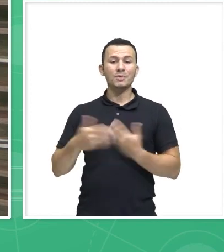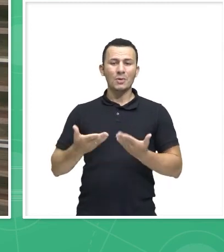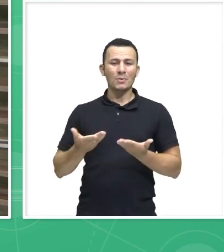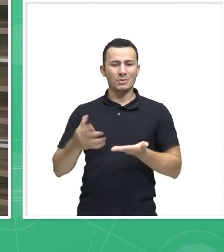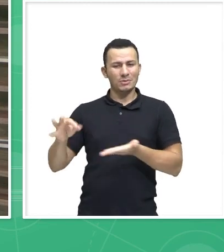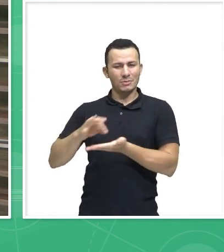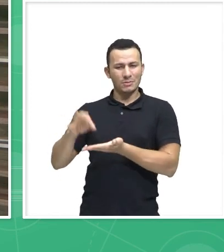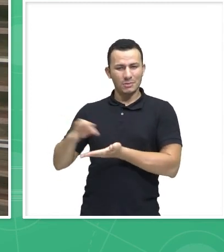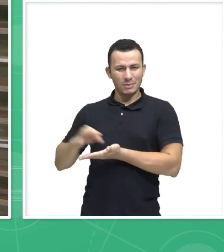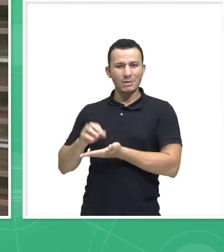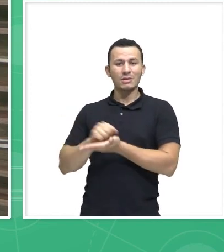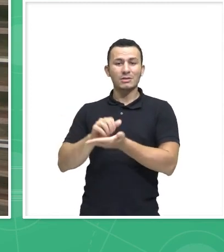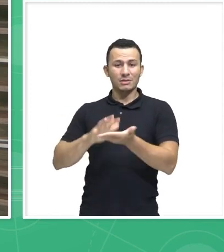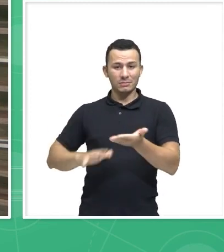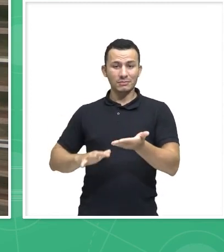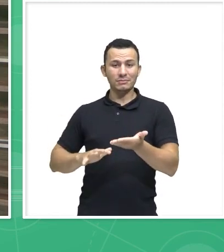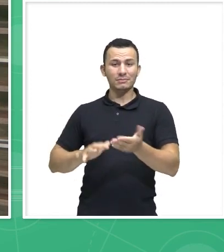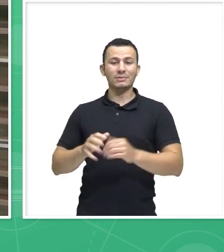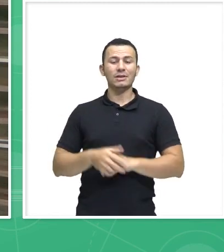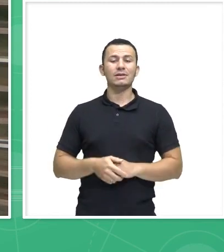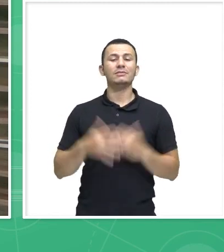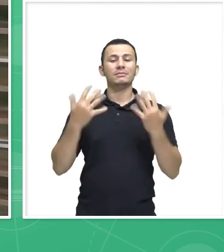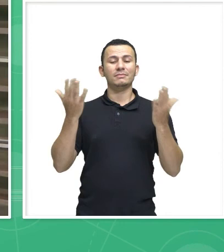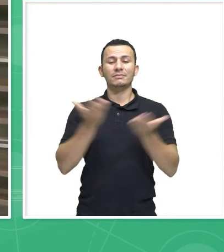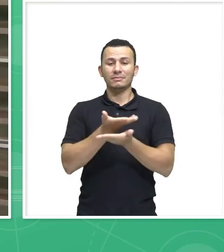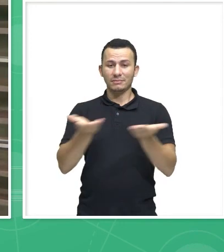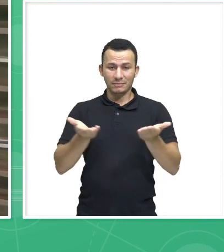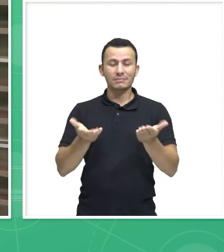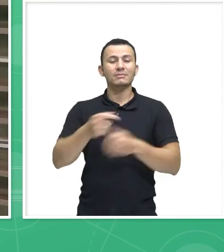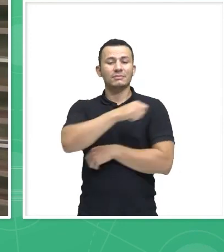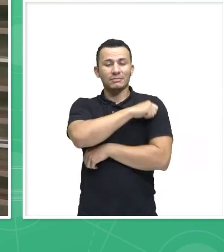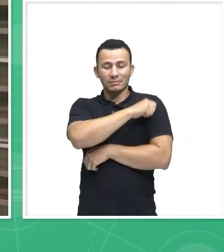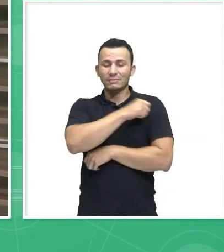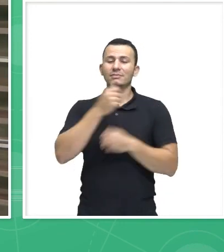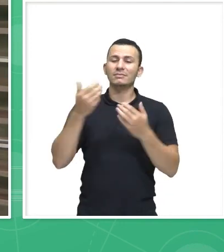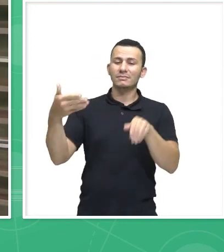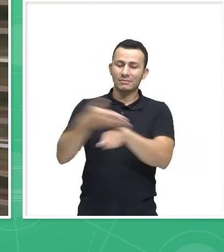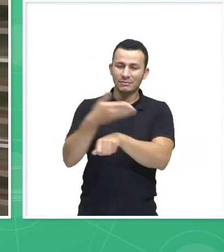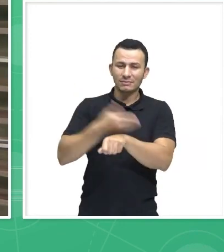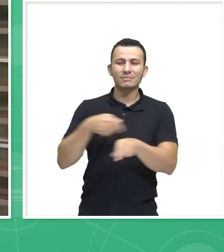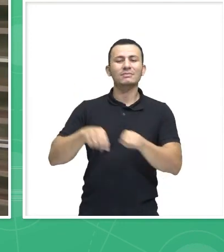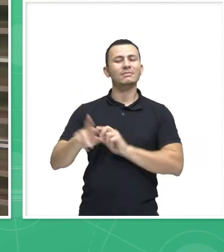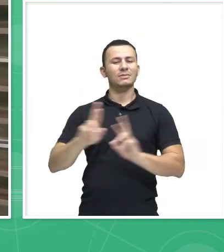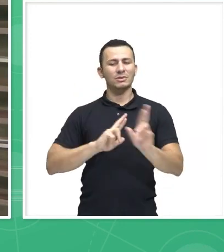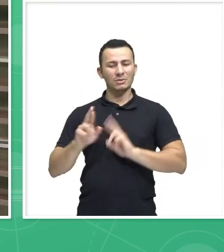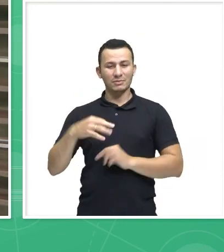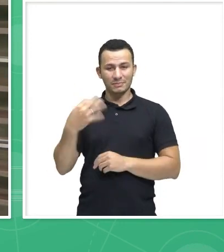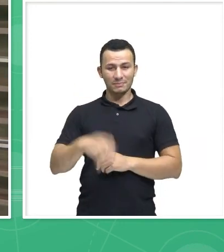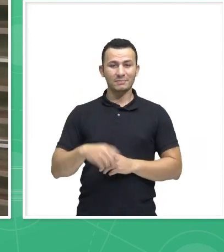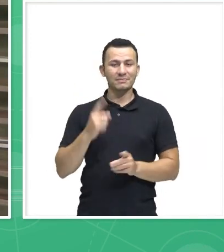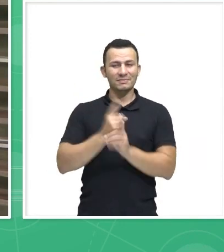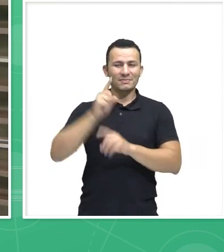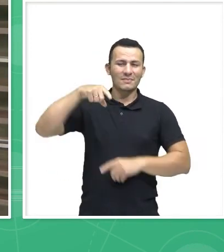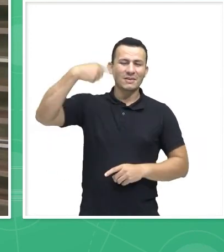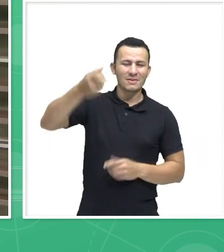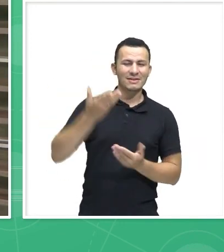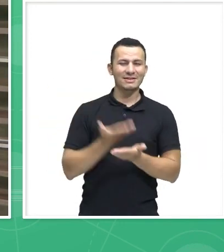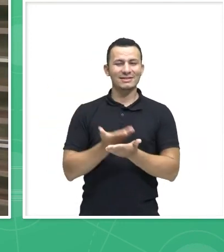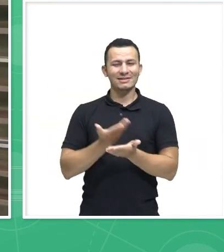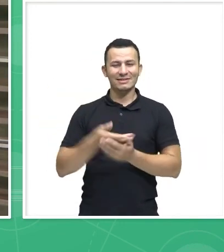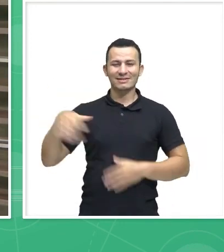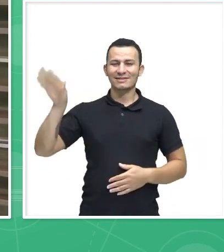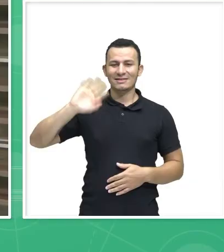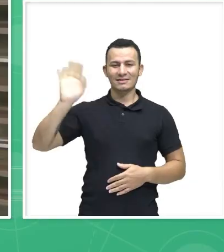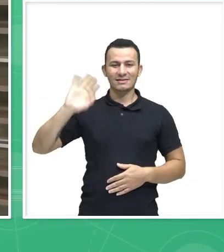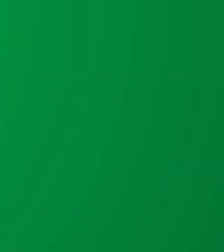délhi nas nossas duas questões parabéns aí a todo mundo participe e acertou e a gente se encontra numa próxima